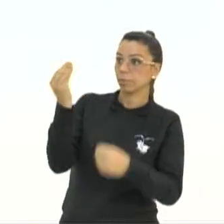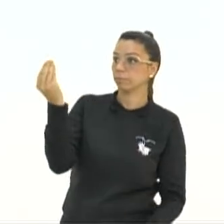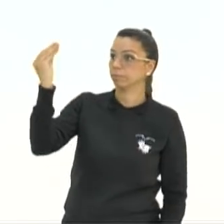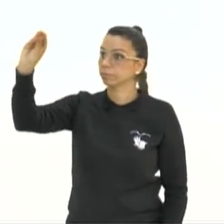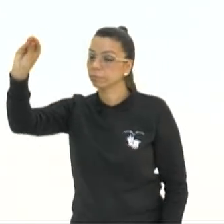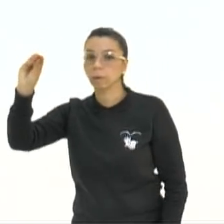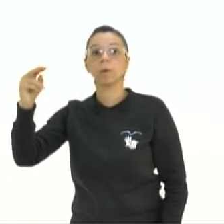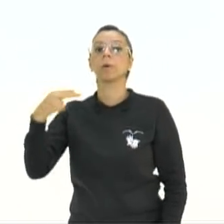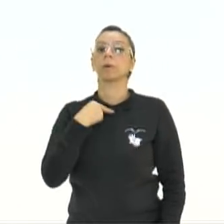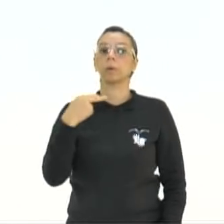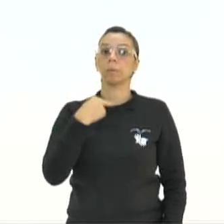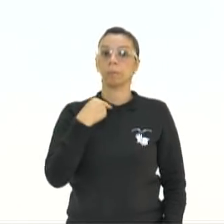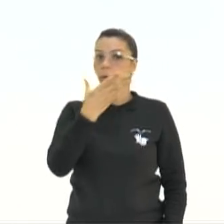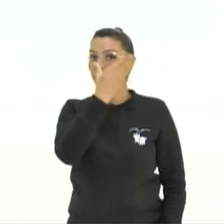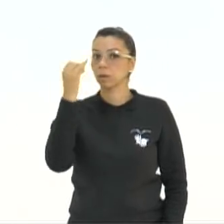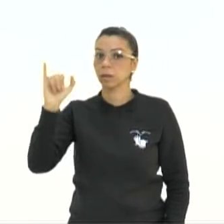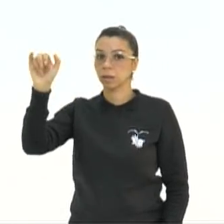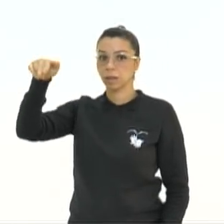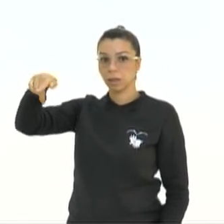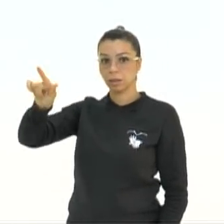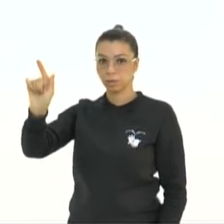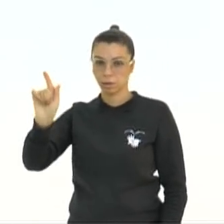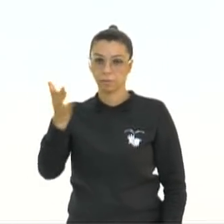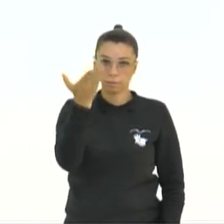pode esquecer do ing. Let's go!